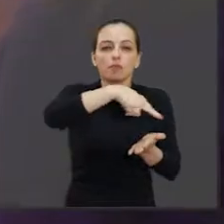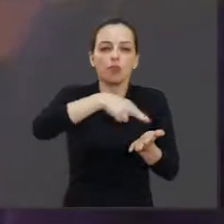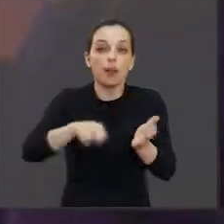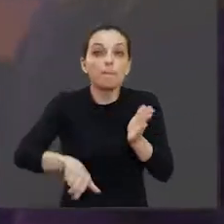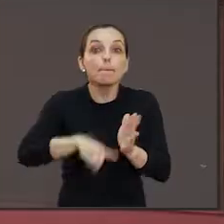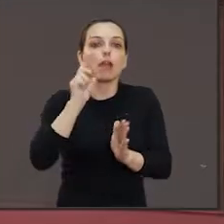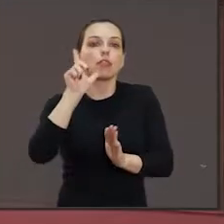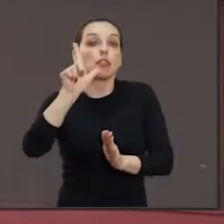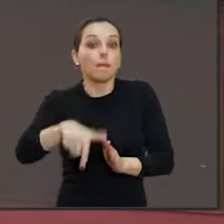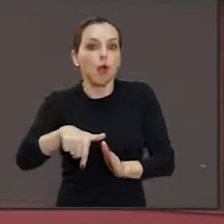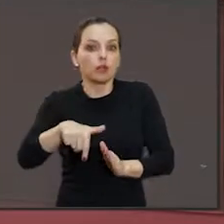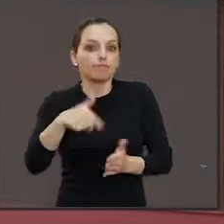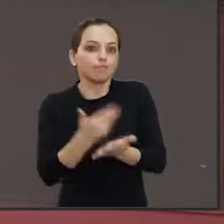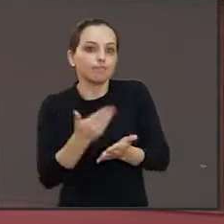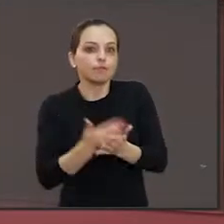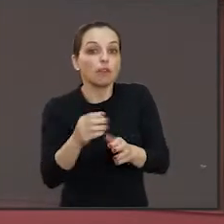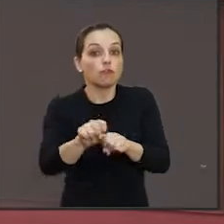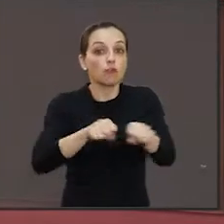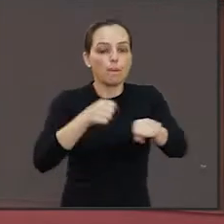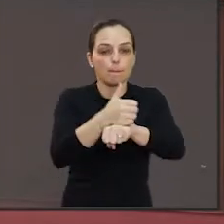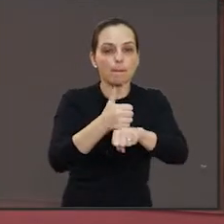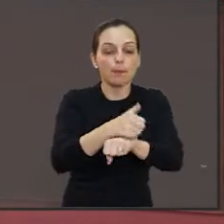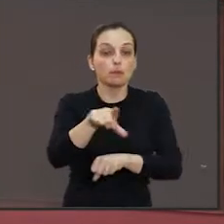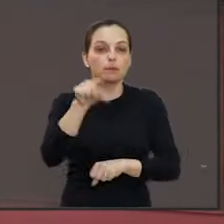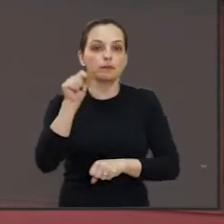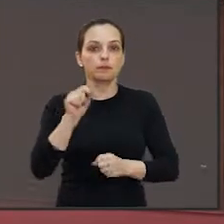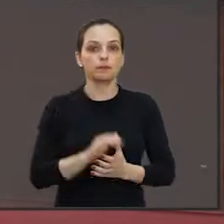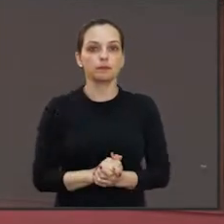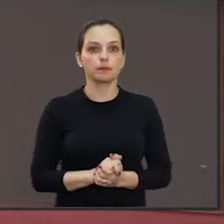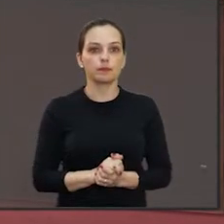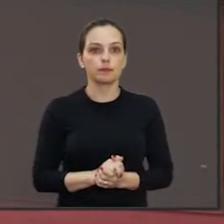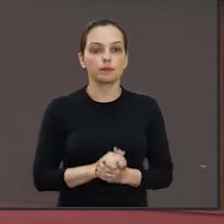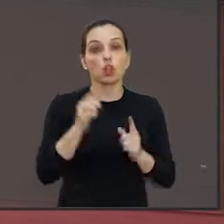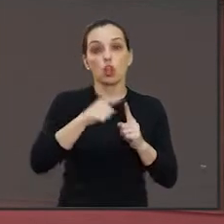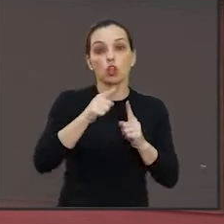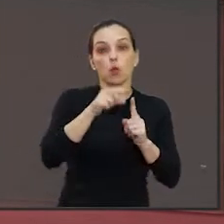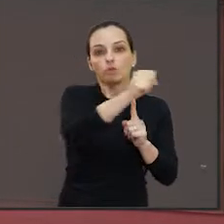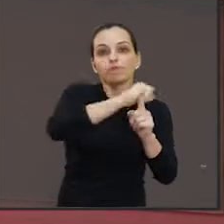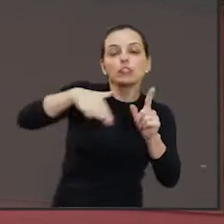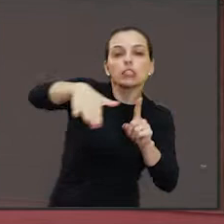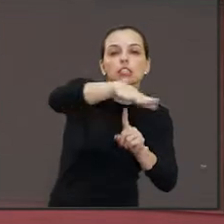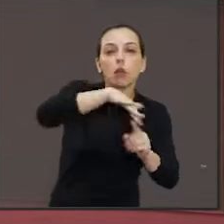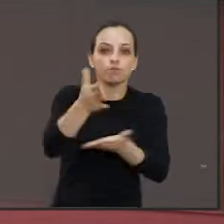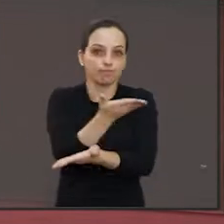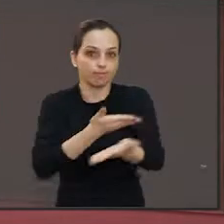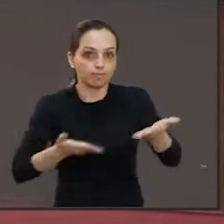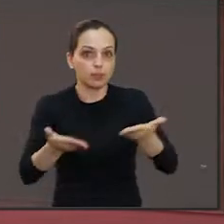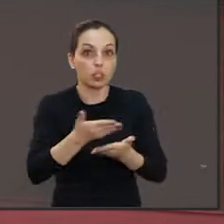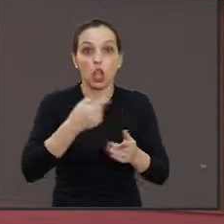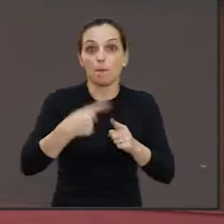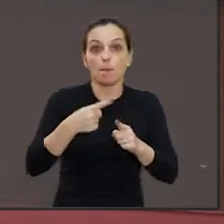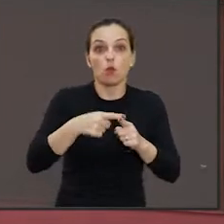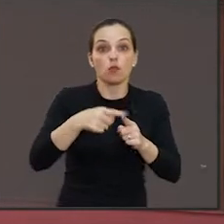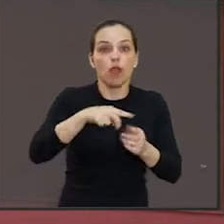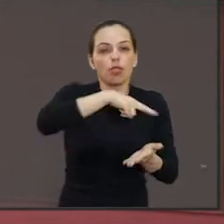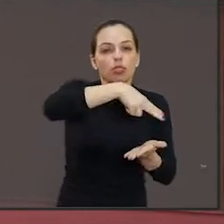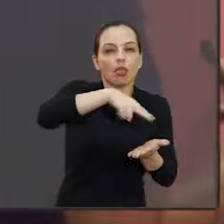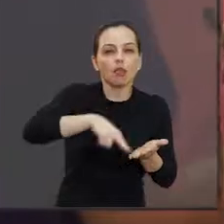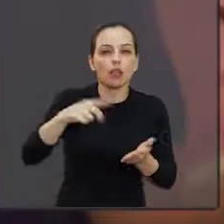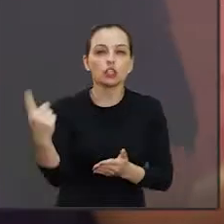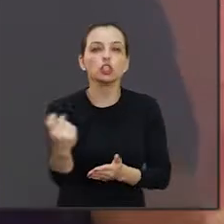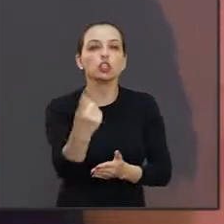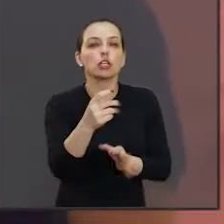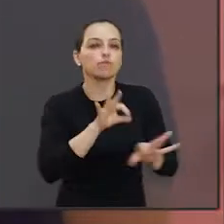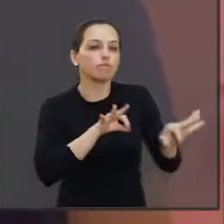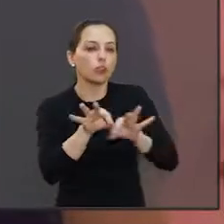coisa. A dança é o seguinte, primeiro é a sociabilização que a dança dá. Por quê? Você não consegue fazer uma dança sozinha. Então